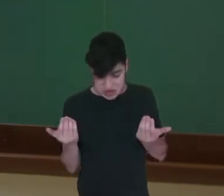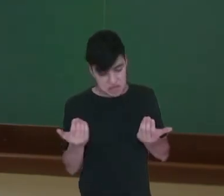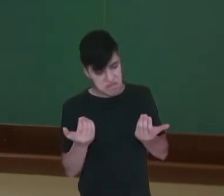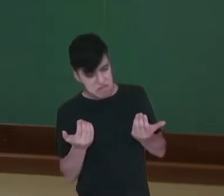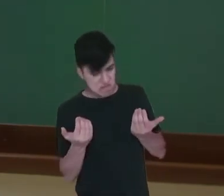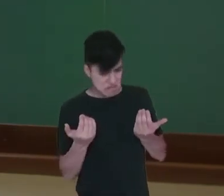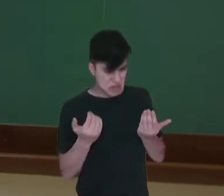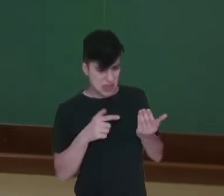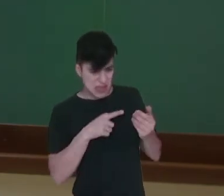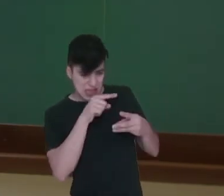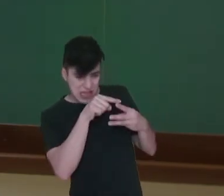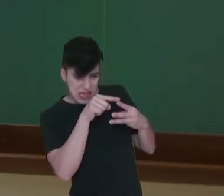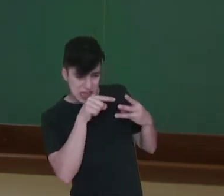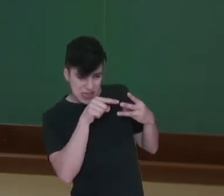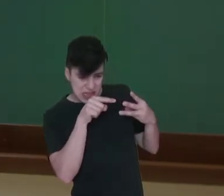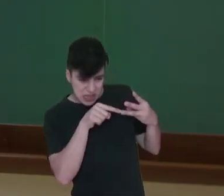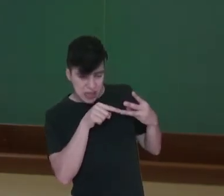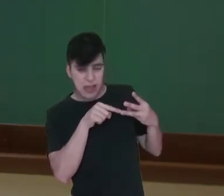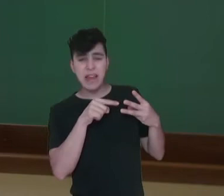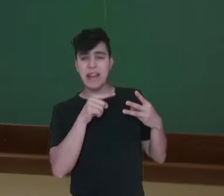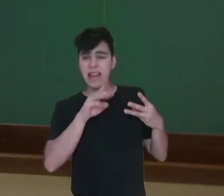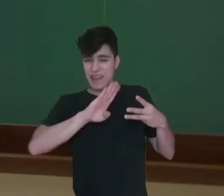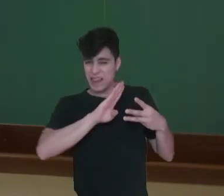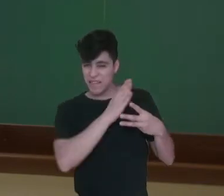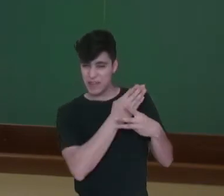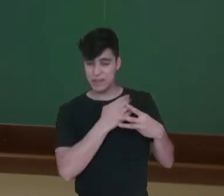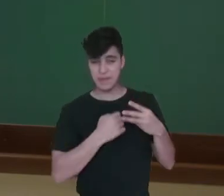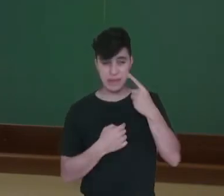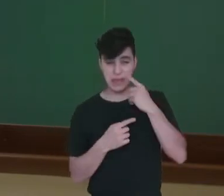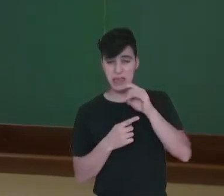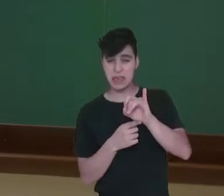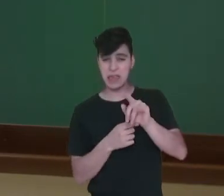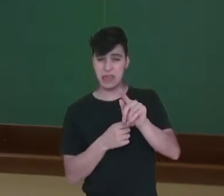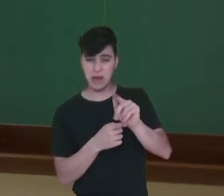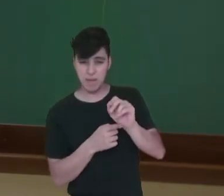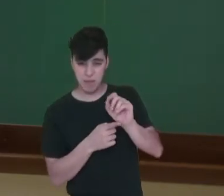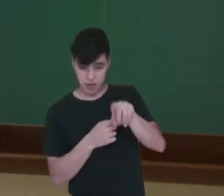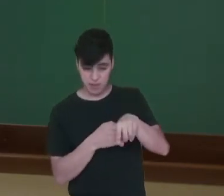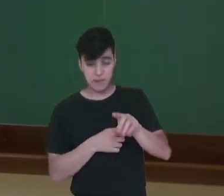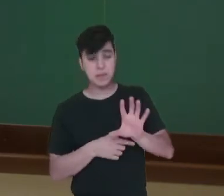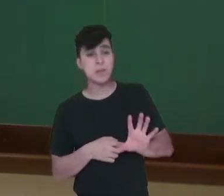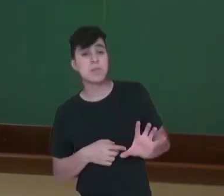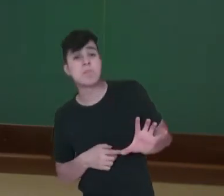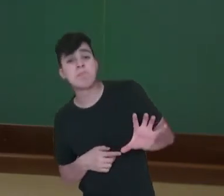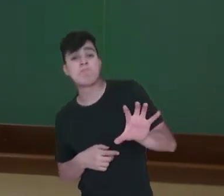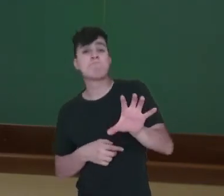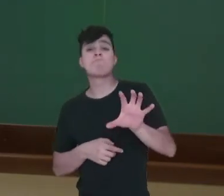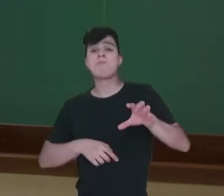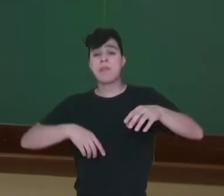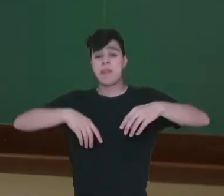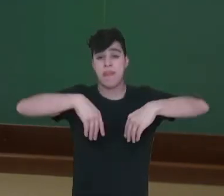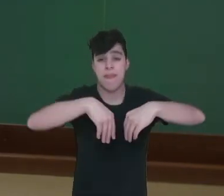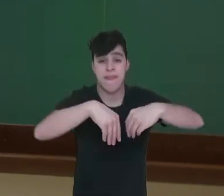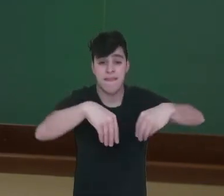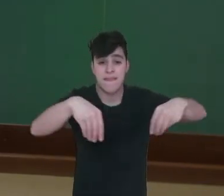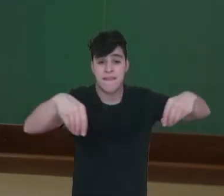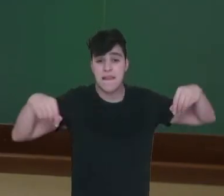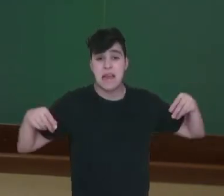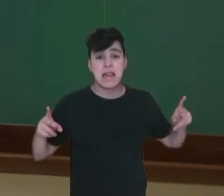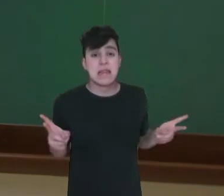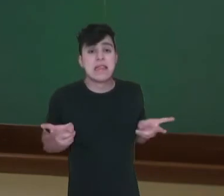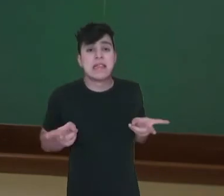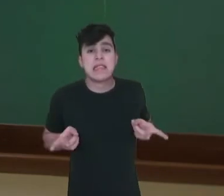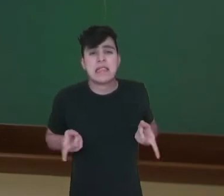das características de cada porção dela. Então, a mata de igapó é a parte da floresta onde o solo se encontra